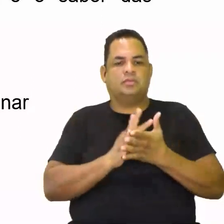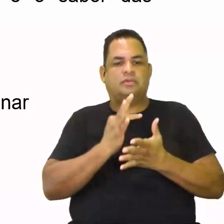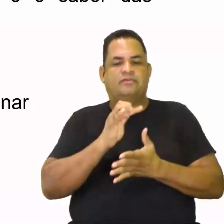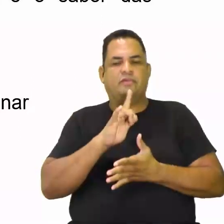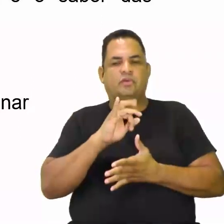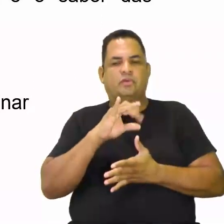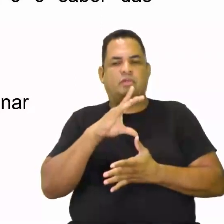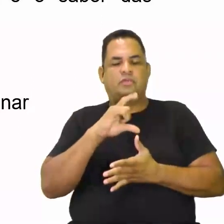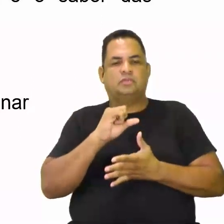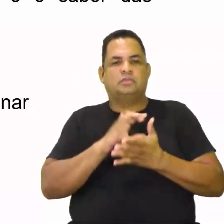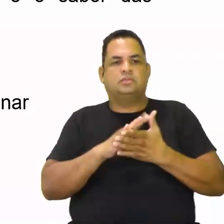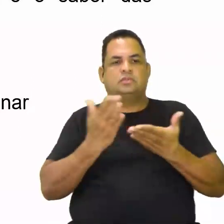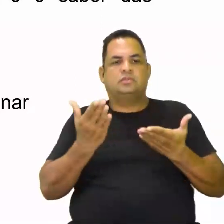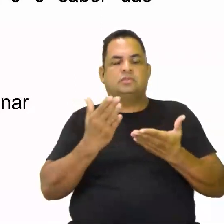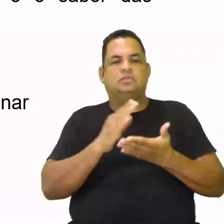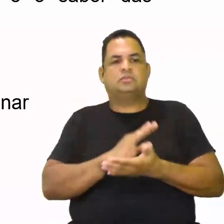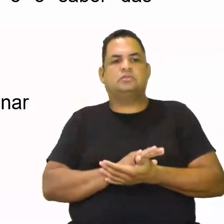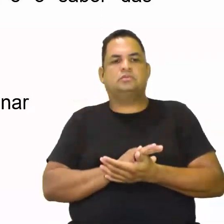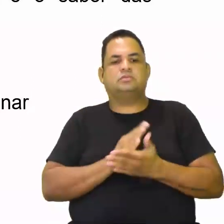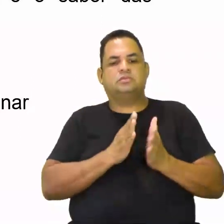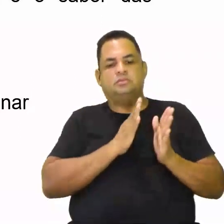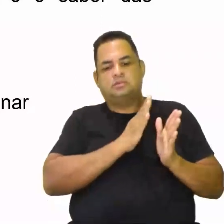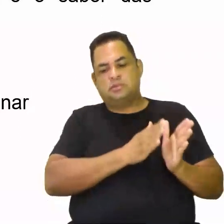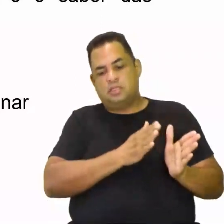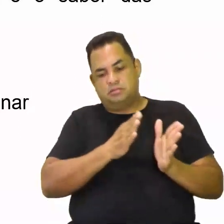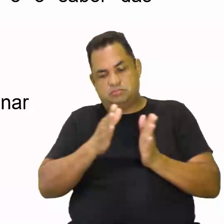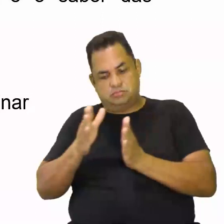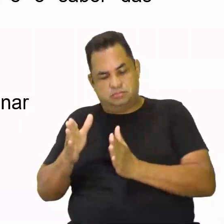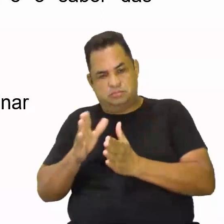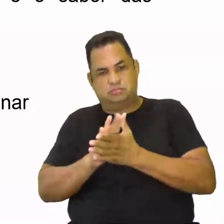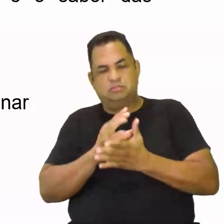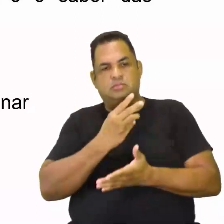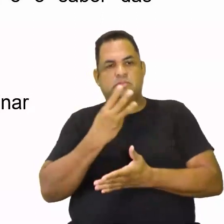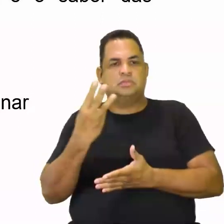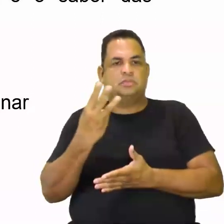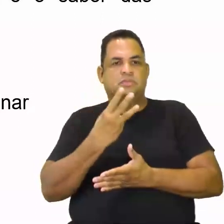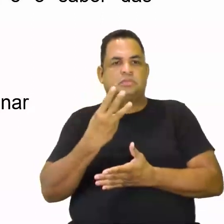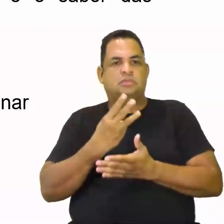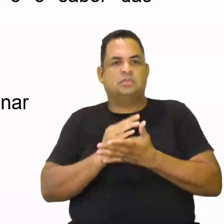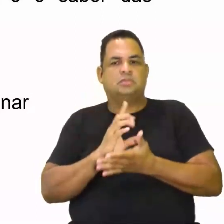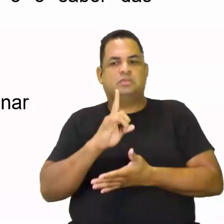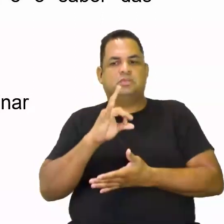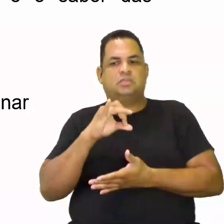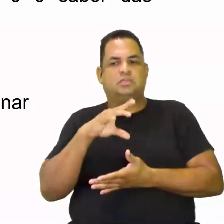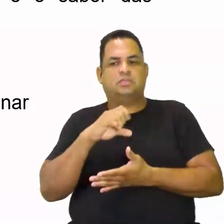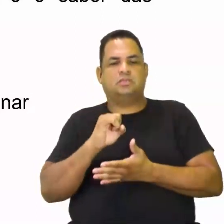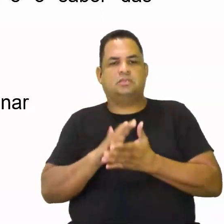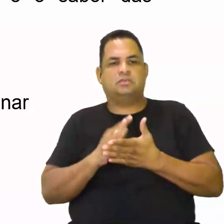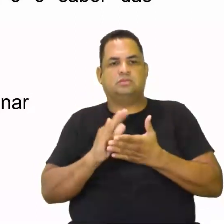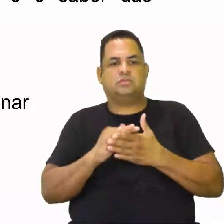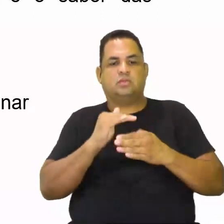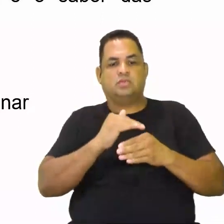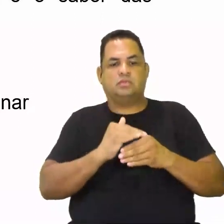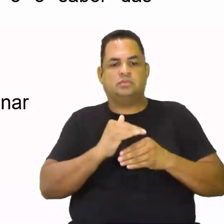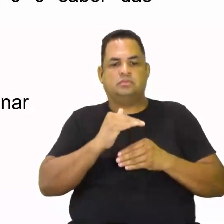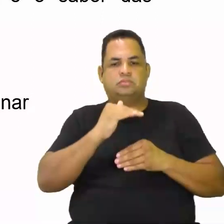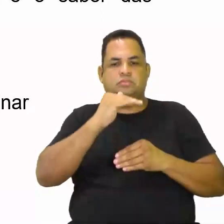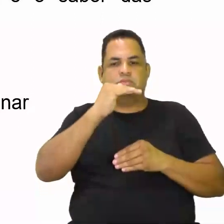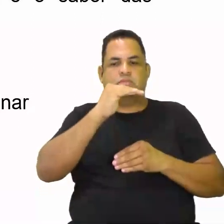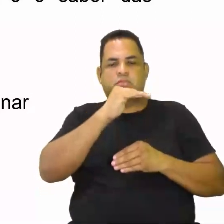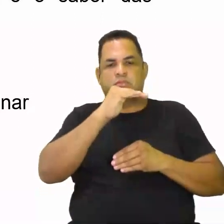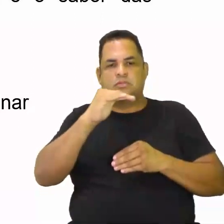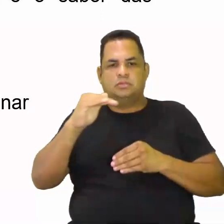floculação, aí a água passa para o terceiro tanque, que chama decantador. Então, por gravidade,